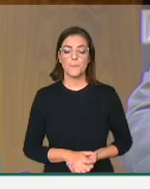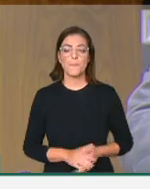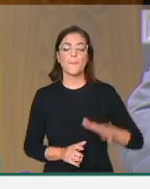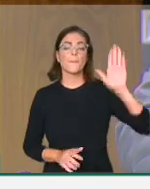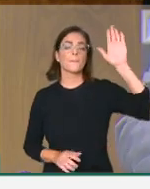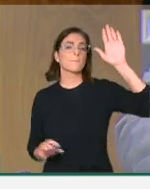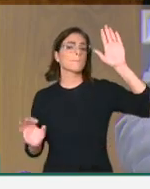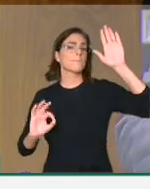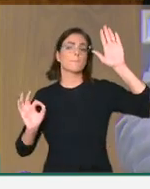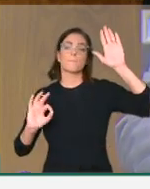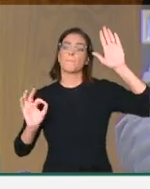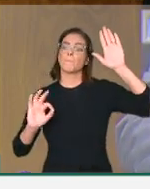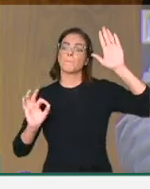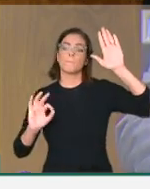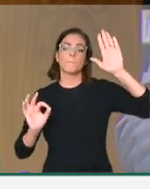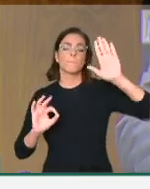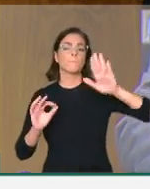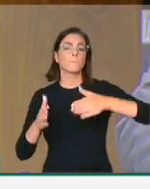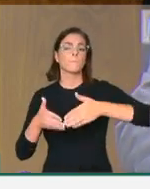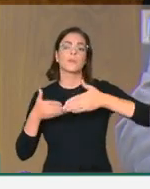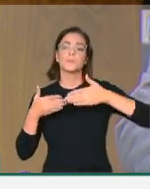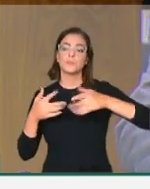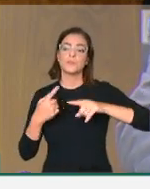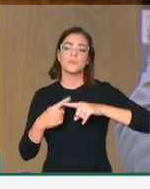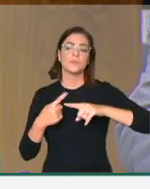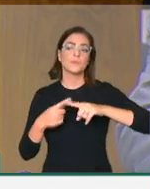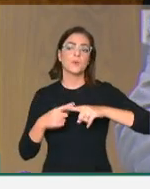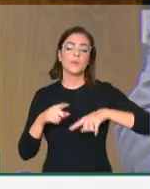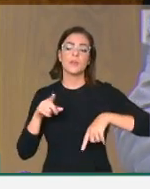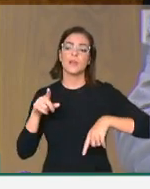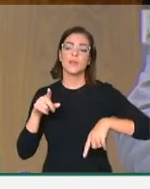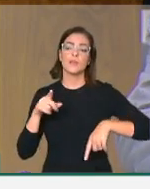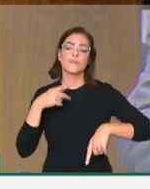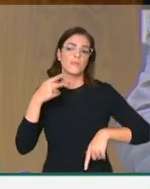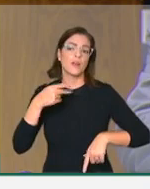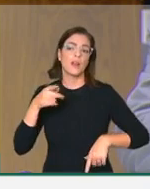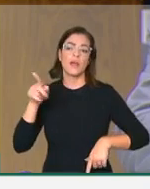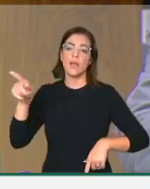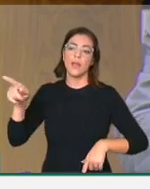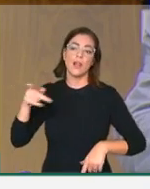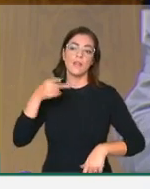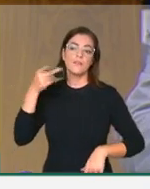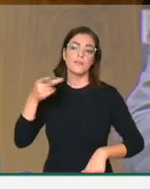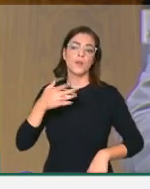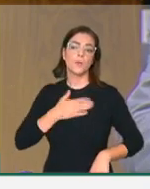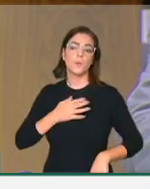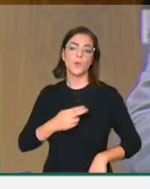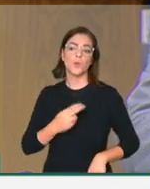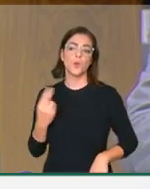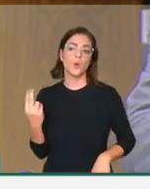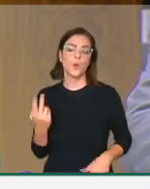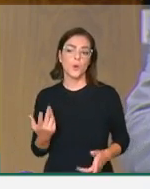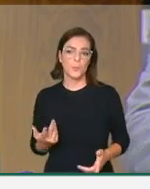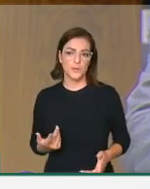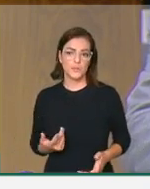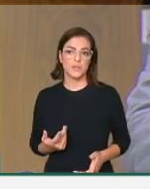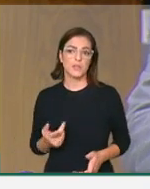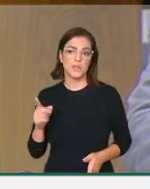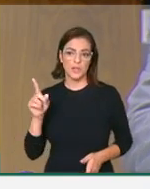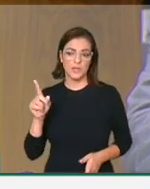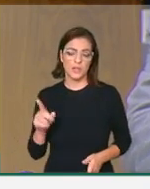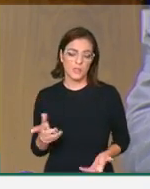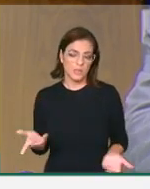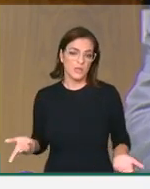Eu queria solicitar, a partir do regimento, que eu fui citado pelo interlocutor anterior, o filho do presidente da